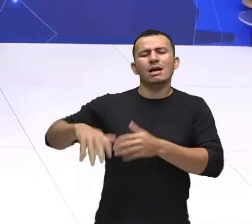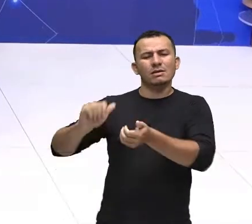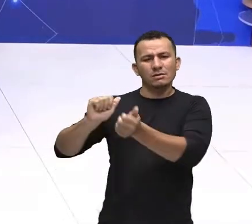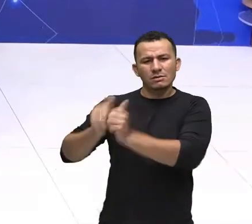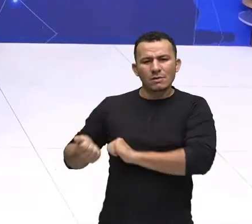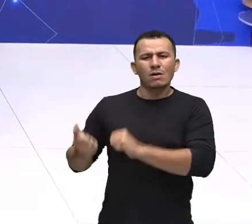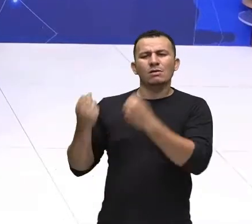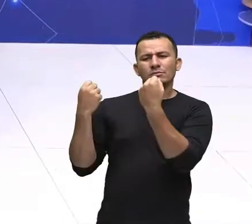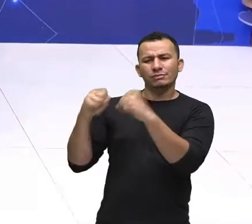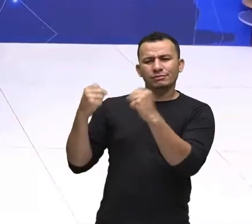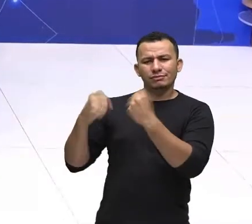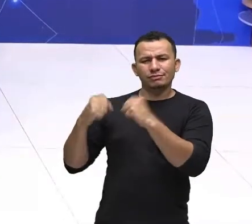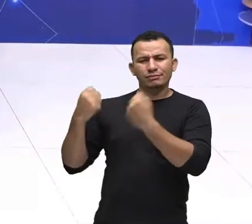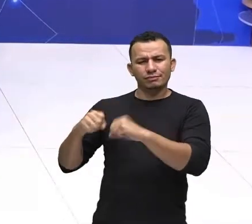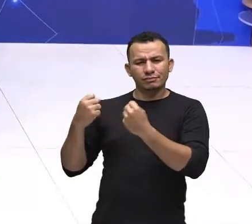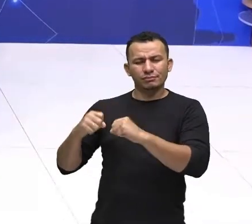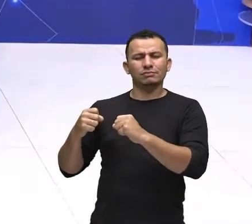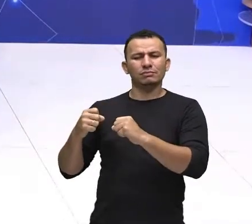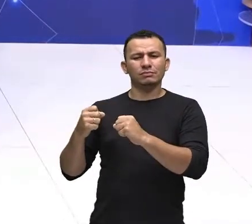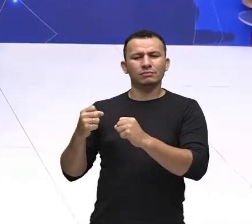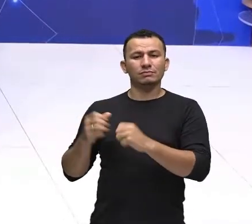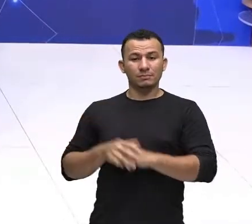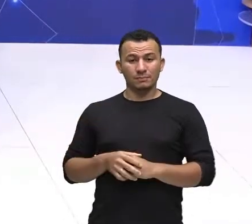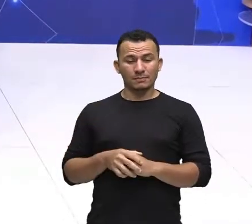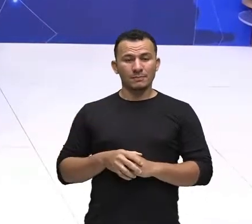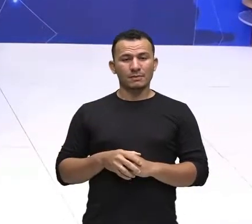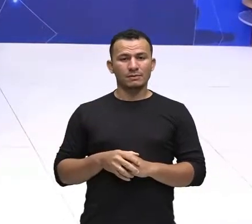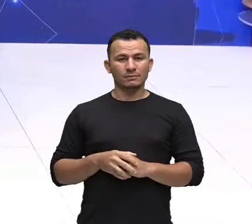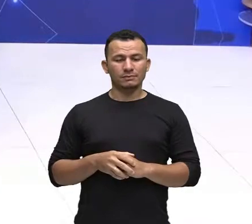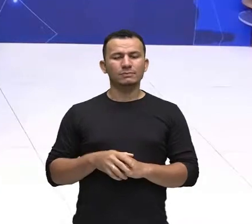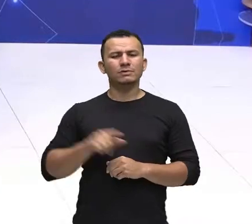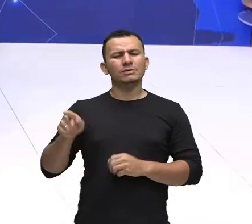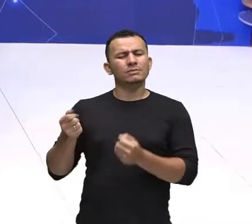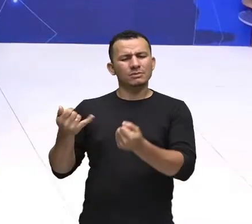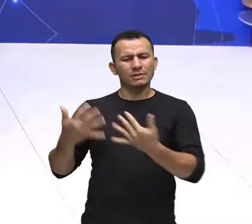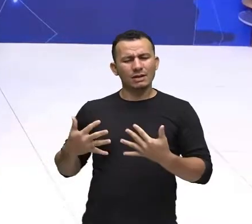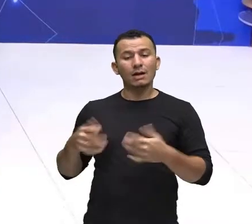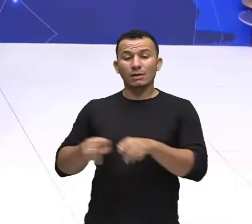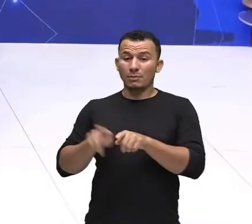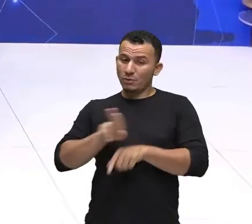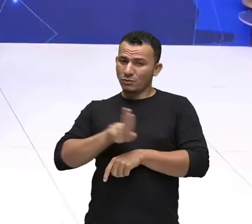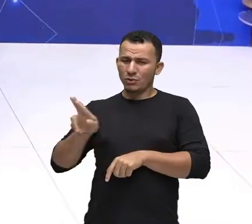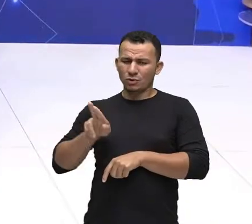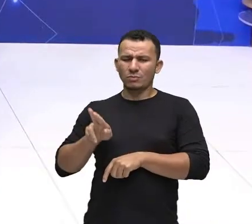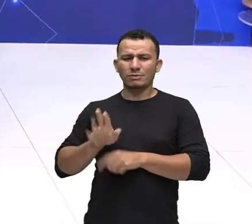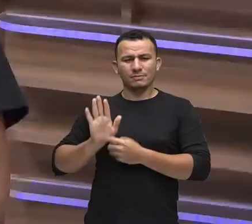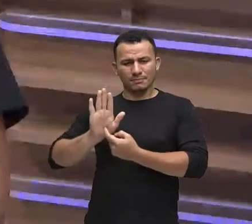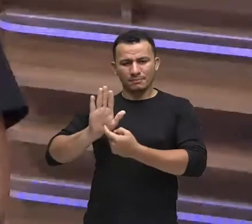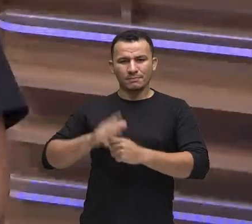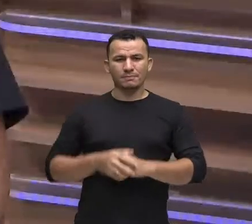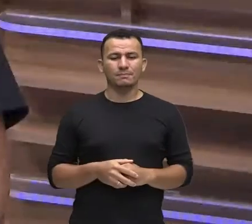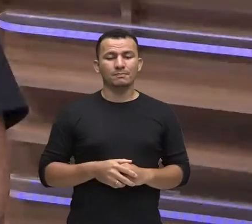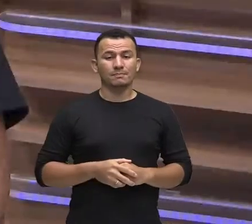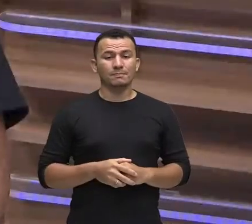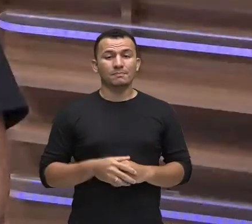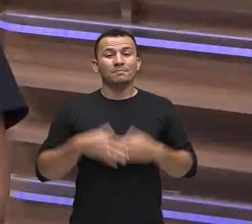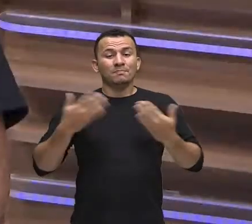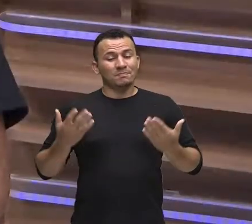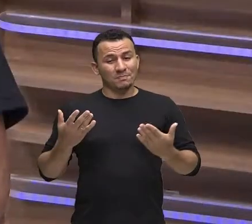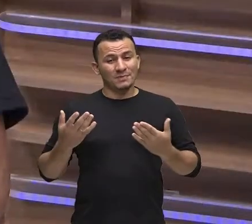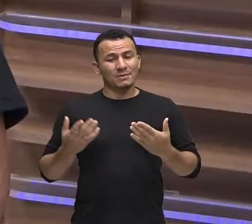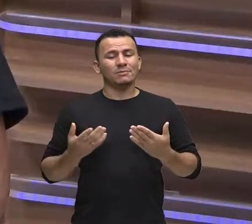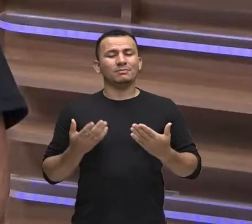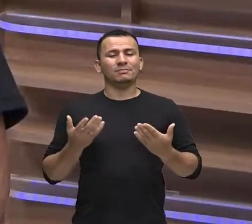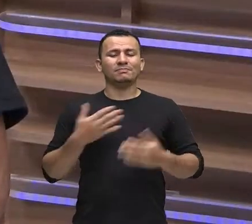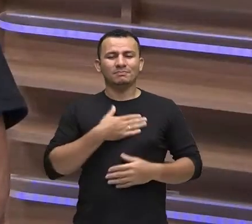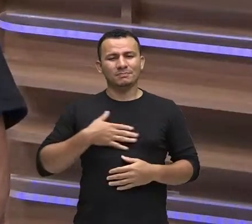está muito inserido, te apresenta para a gente e fala um pouquinho dessa dinâmica das atividades físicas, por favor. Primeiramente, é uma alegria muito